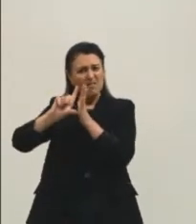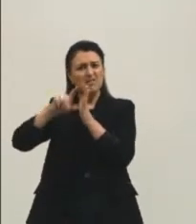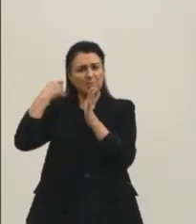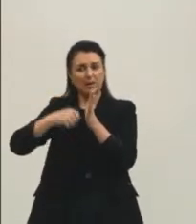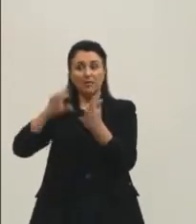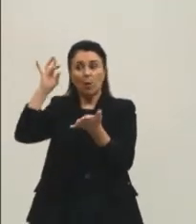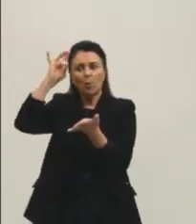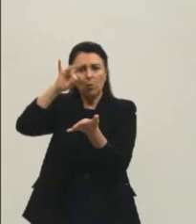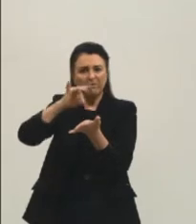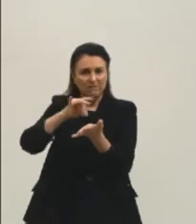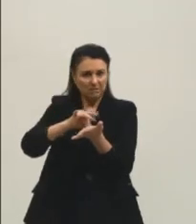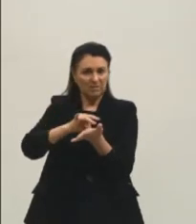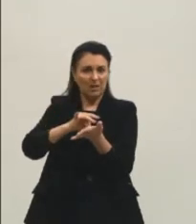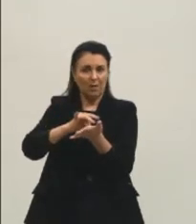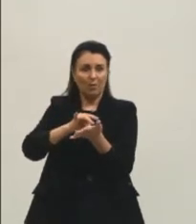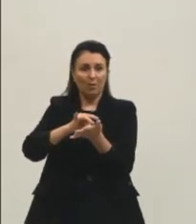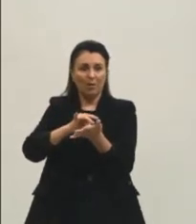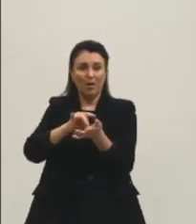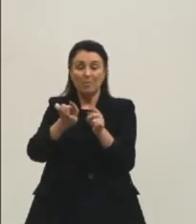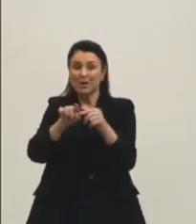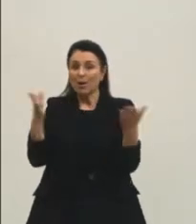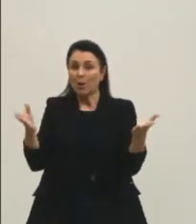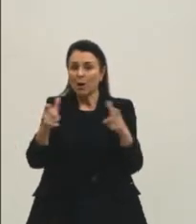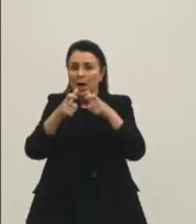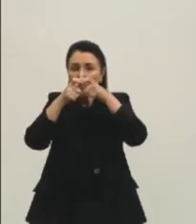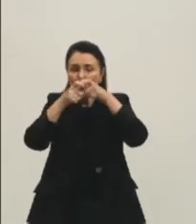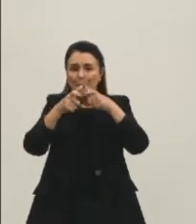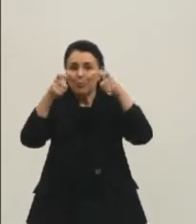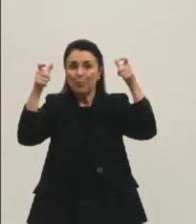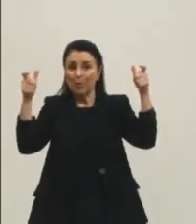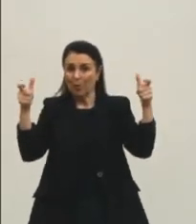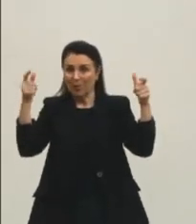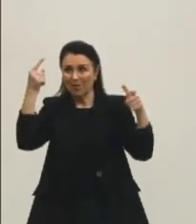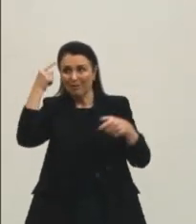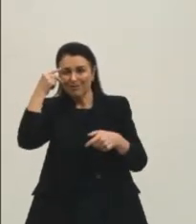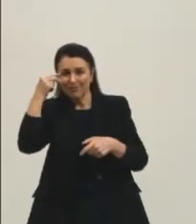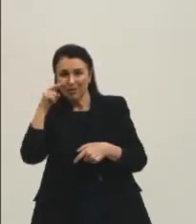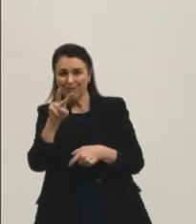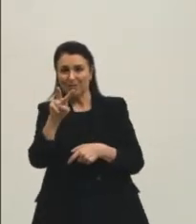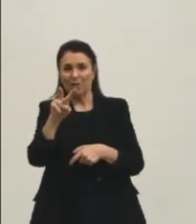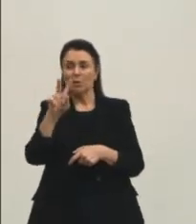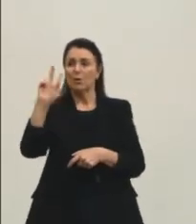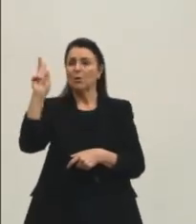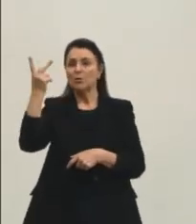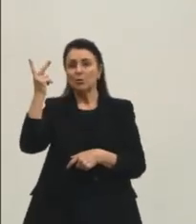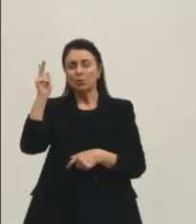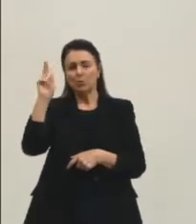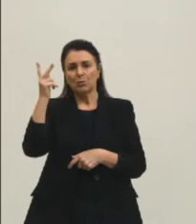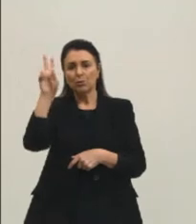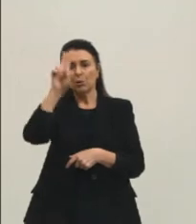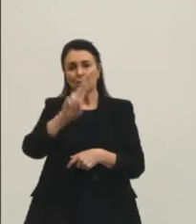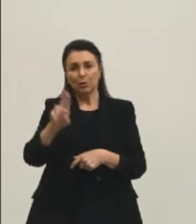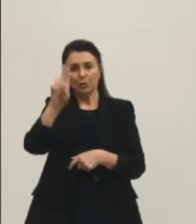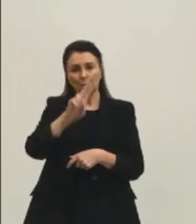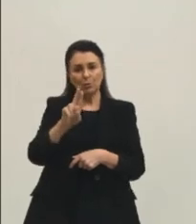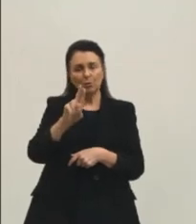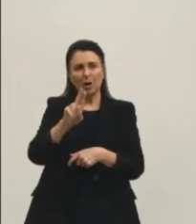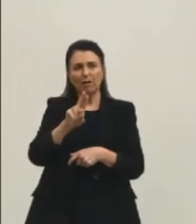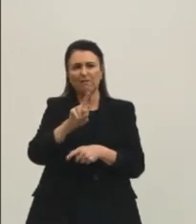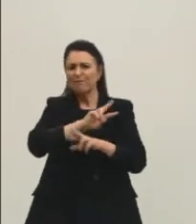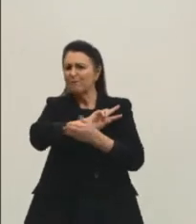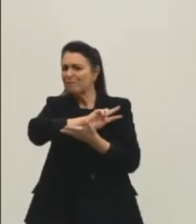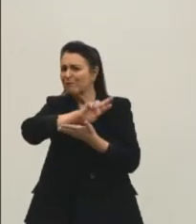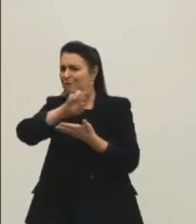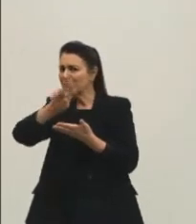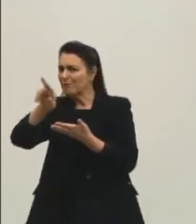hoje em dia já sempre ou essa noção e Historiador Então trabalha com diversas Fontes né E algumas dessas Fontes